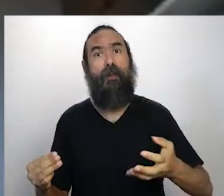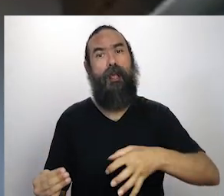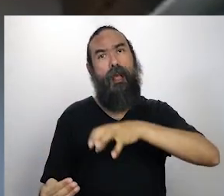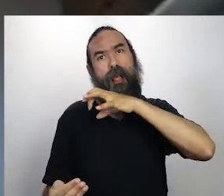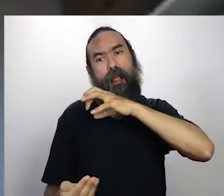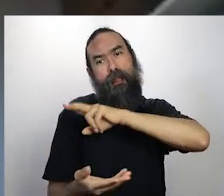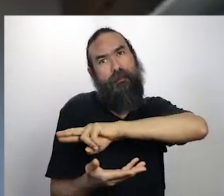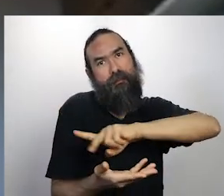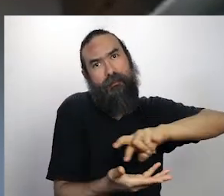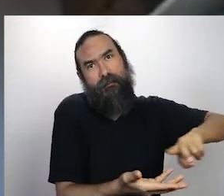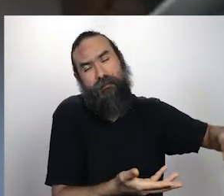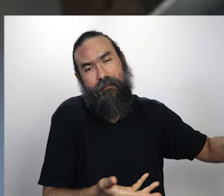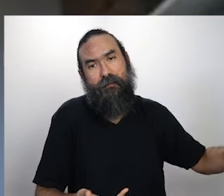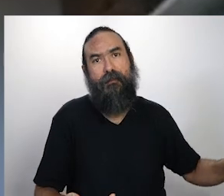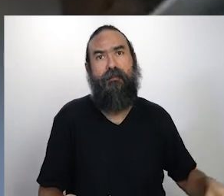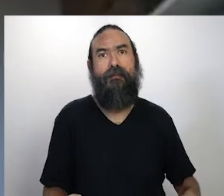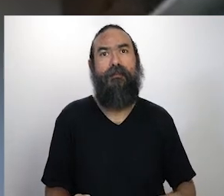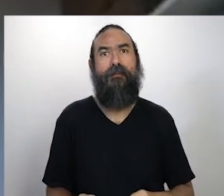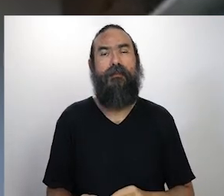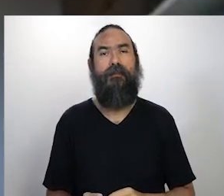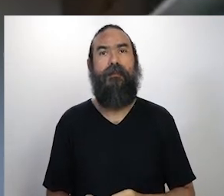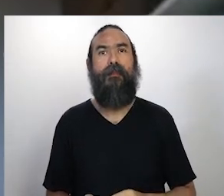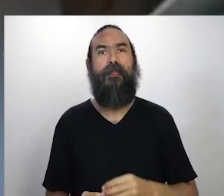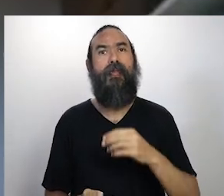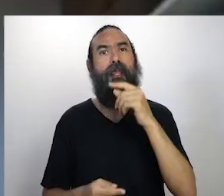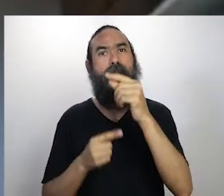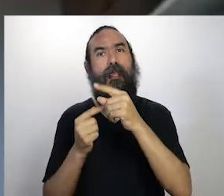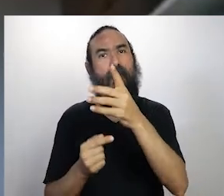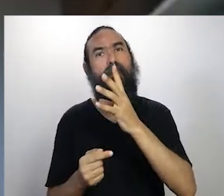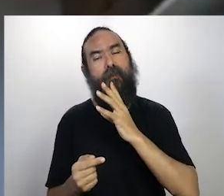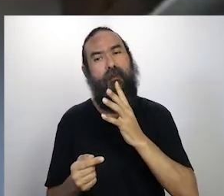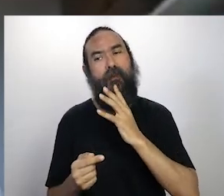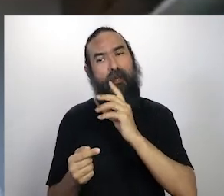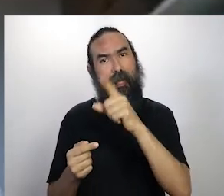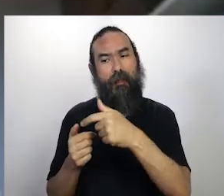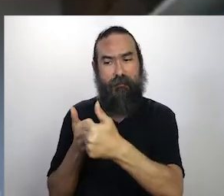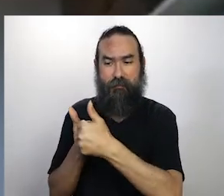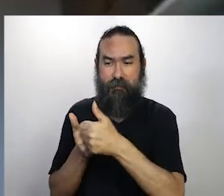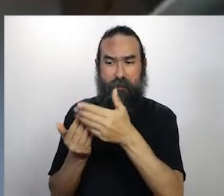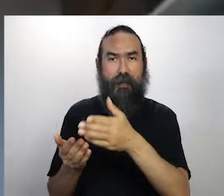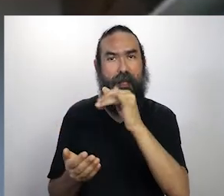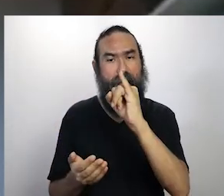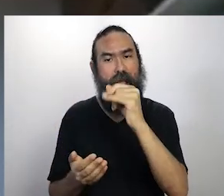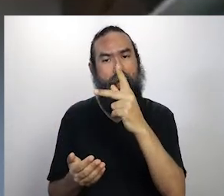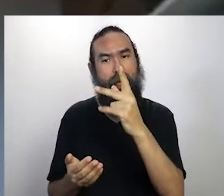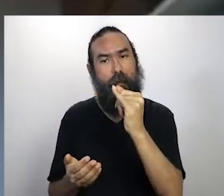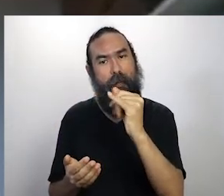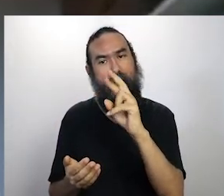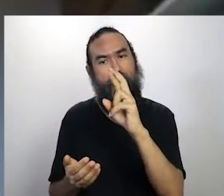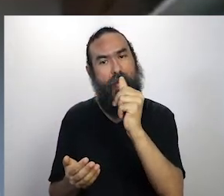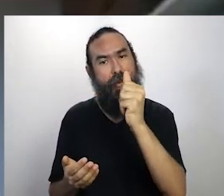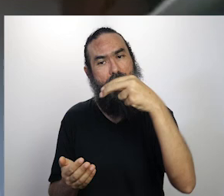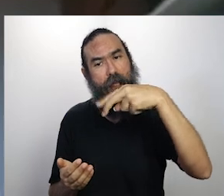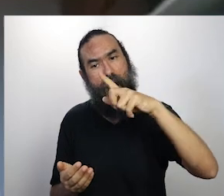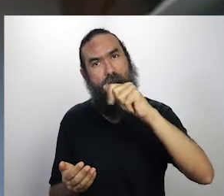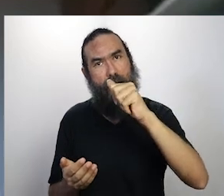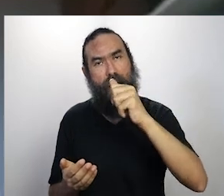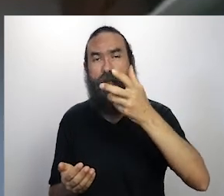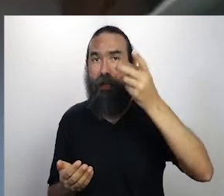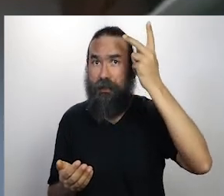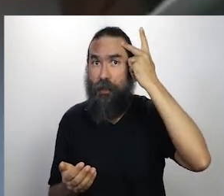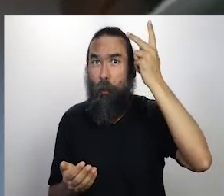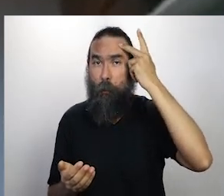de Zoologia, que fica ali do lado do Ipiranga. Quem já teve a oportunidade de conhecer, de visitar São Paulo e o Museu do